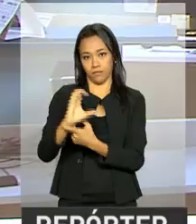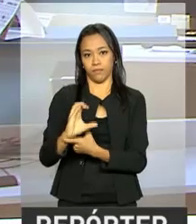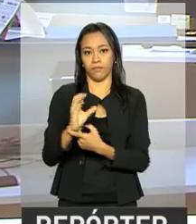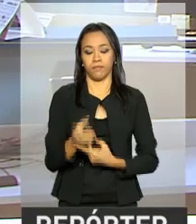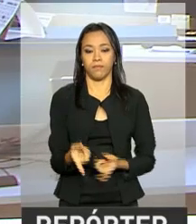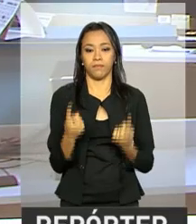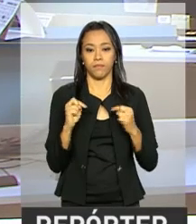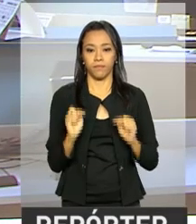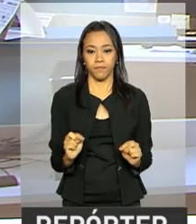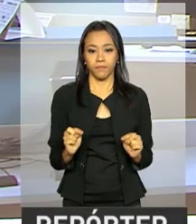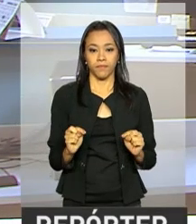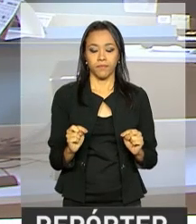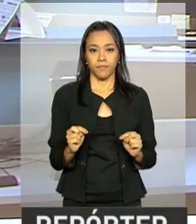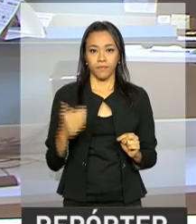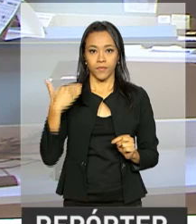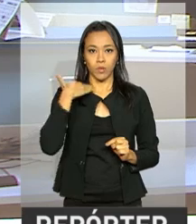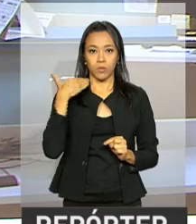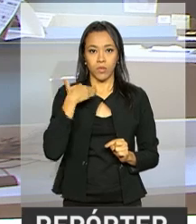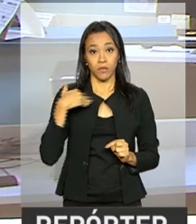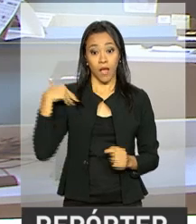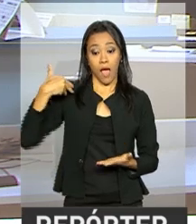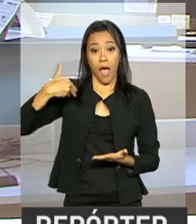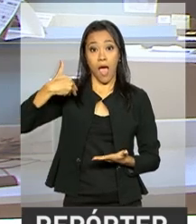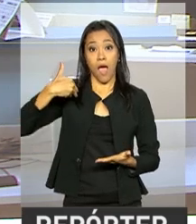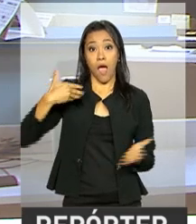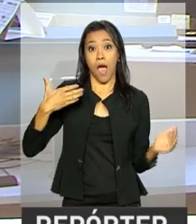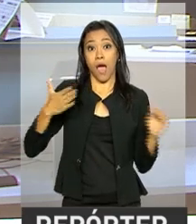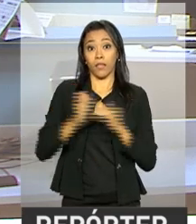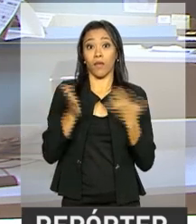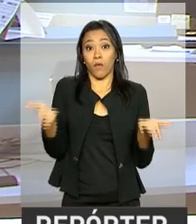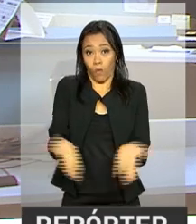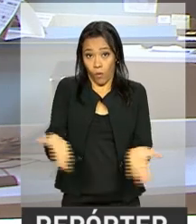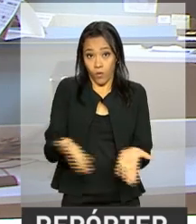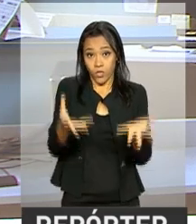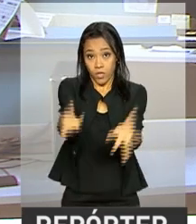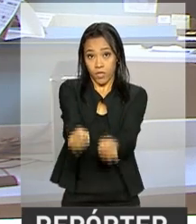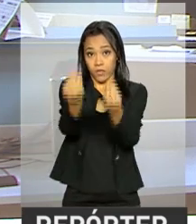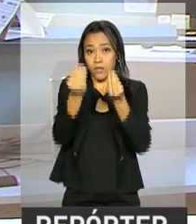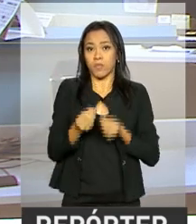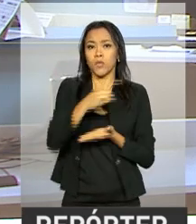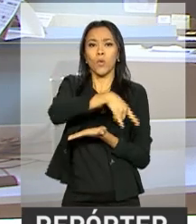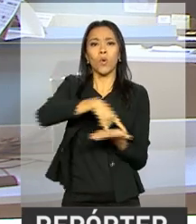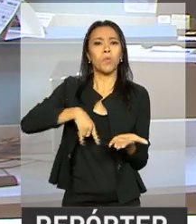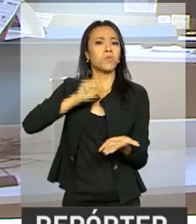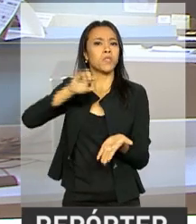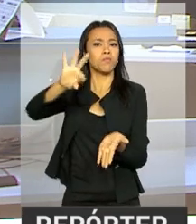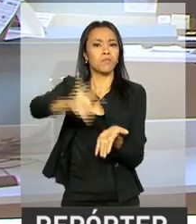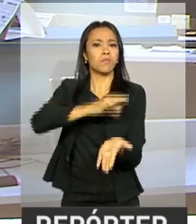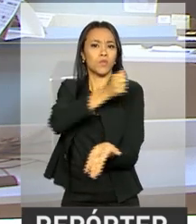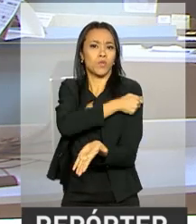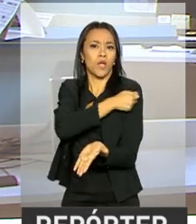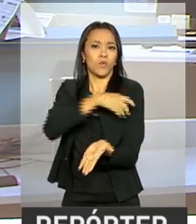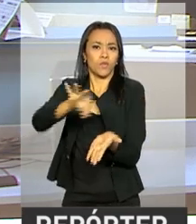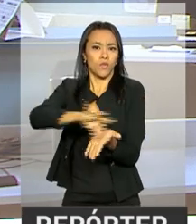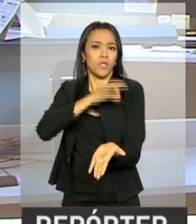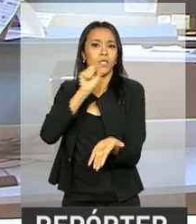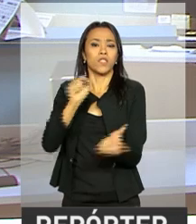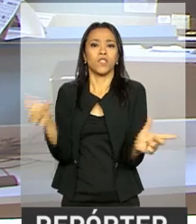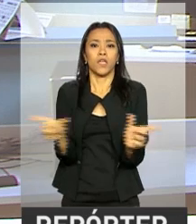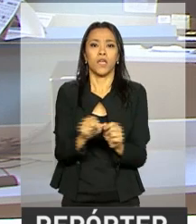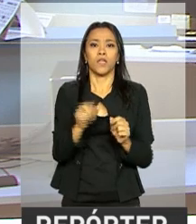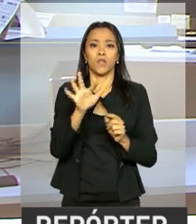r53 e os bancos TM até hoje para receber os documentos de matrícula dos alunos do fundeb que é o fundo de